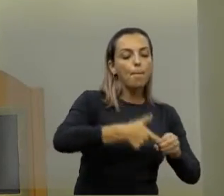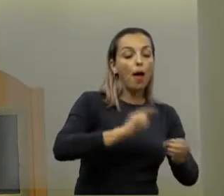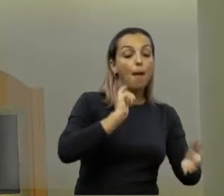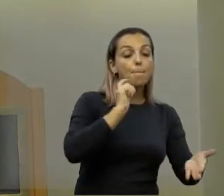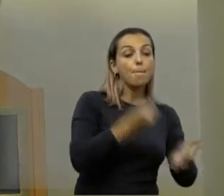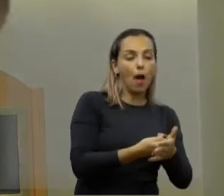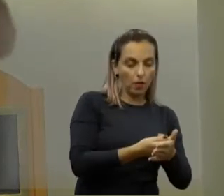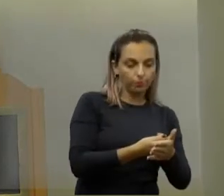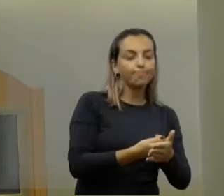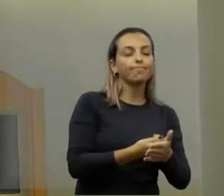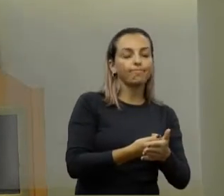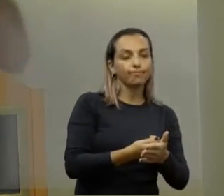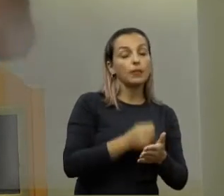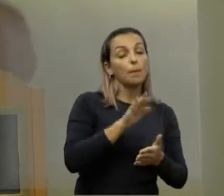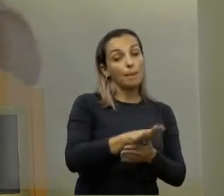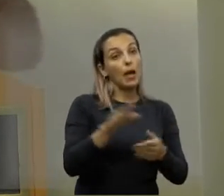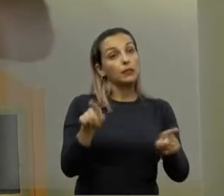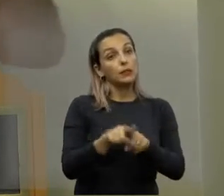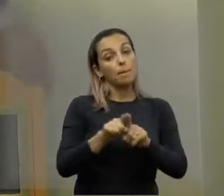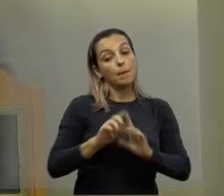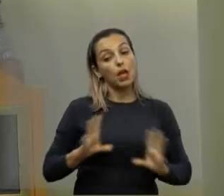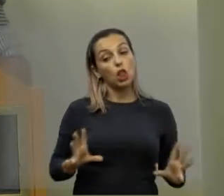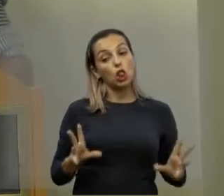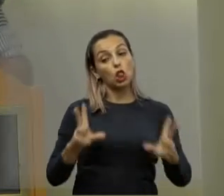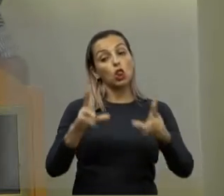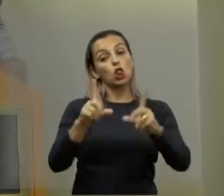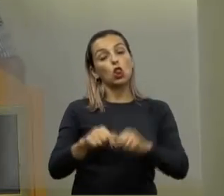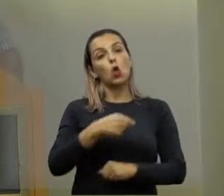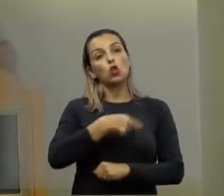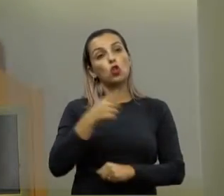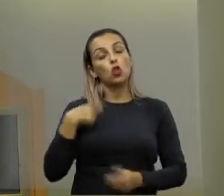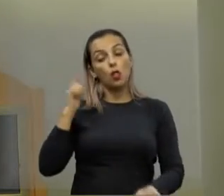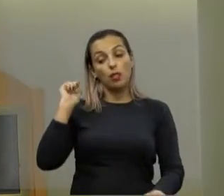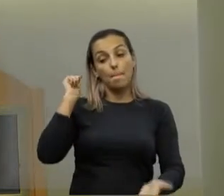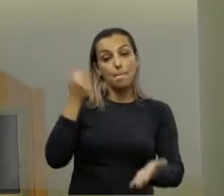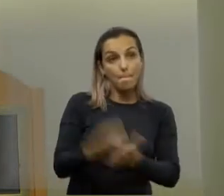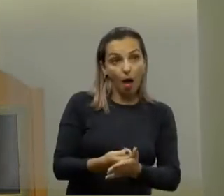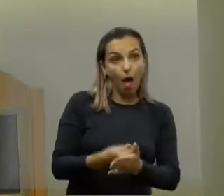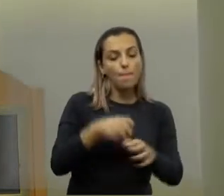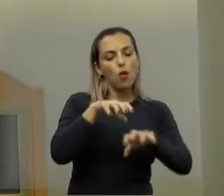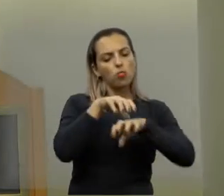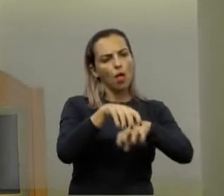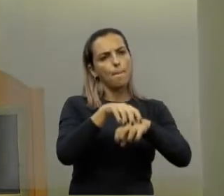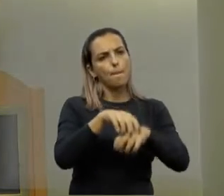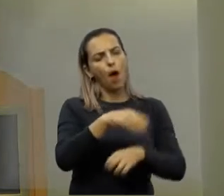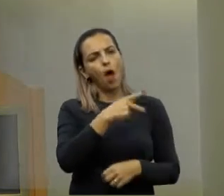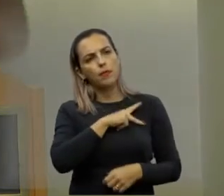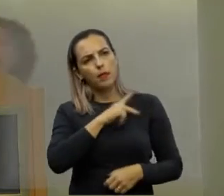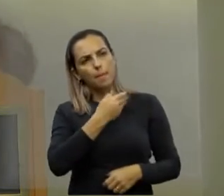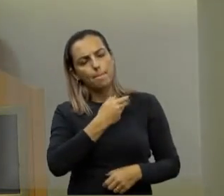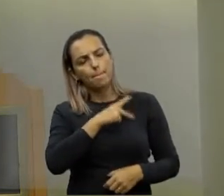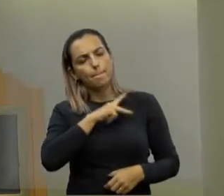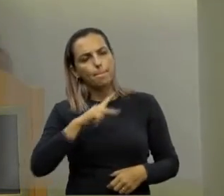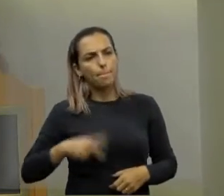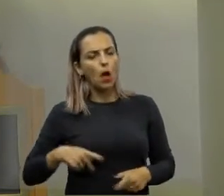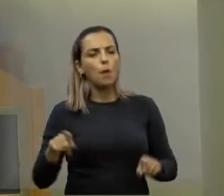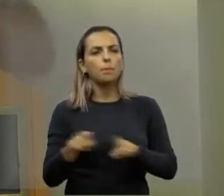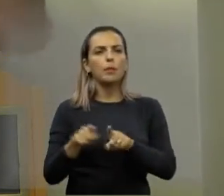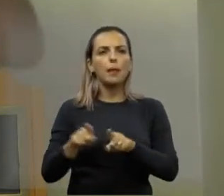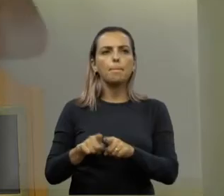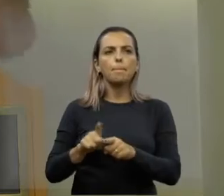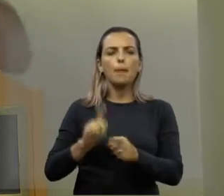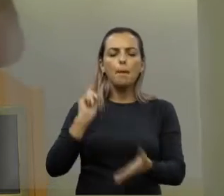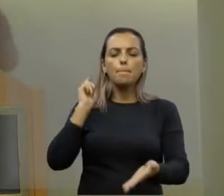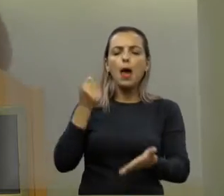o preço do combustível mas a todos nós que pagamos do transporte público Que pagamos na mercadoria